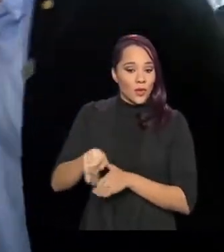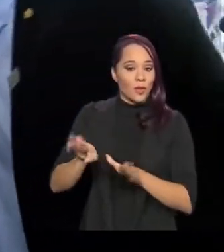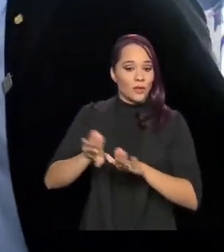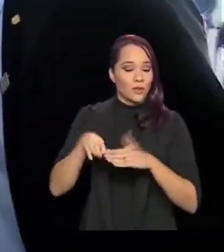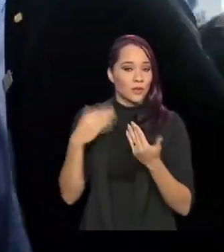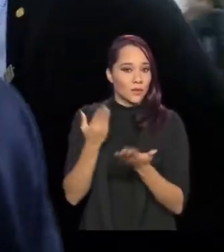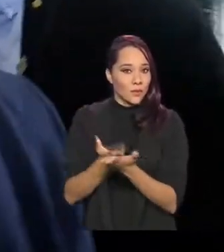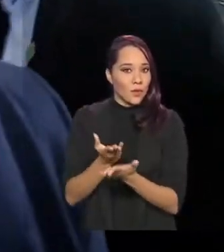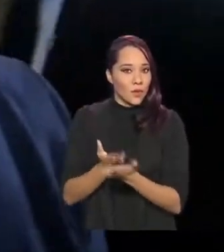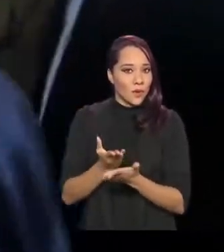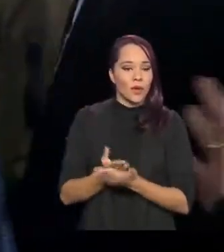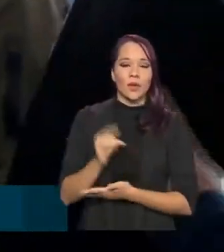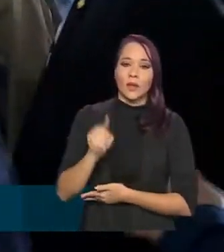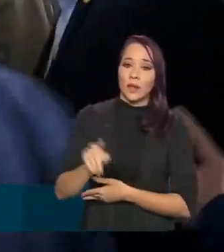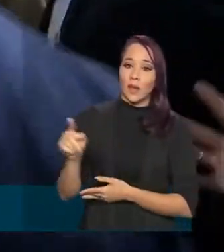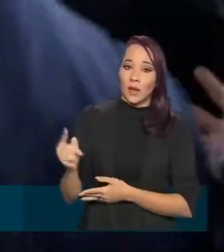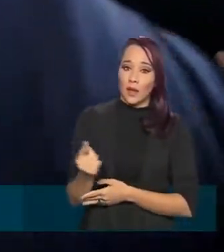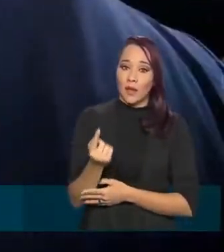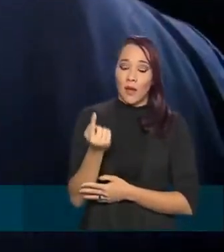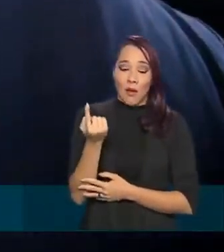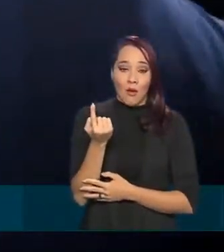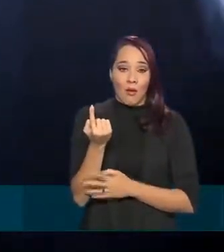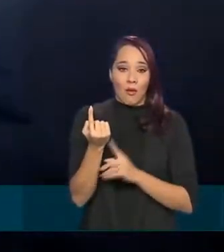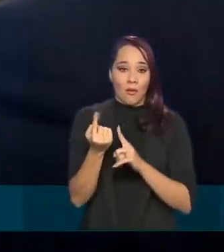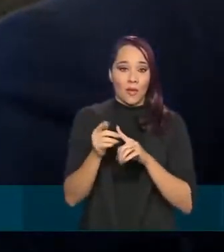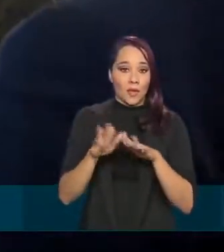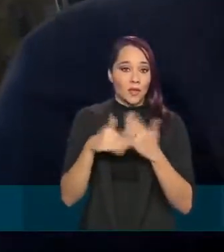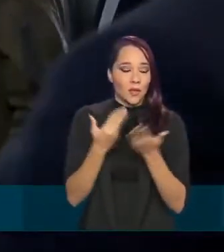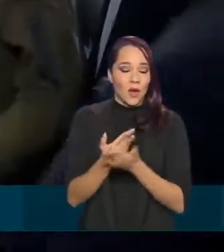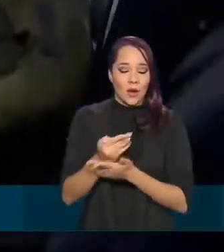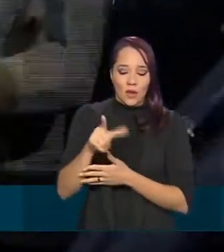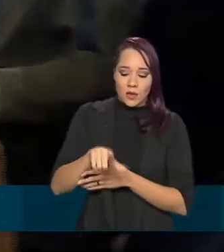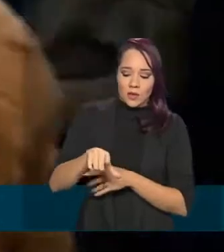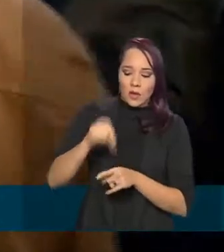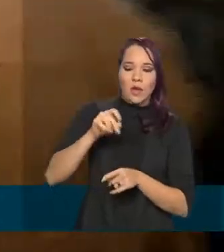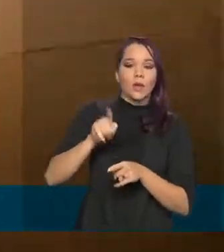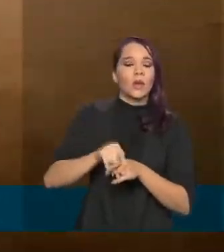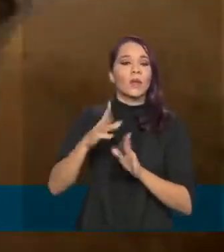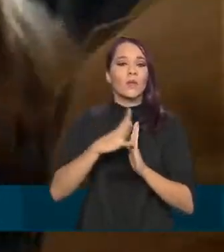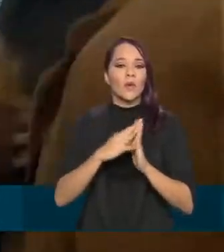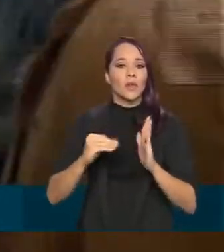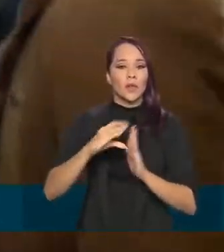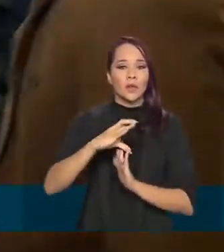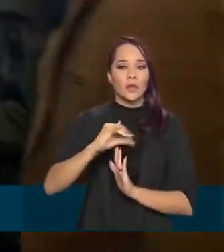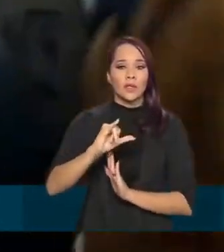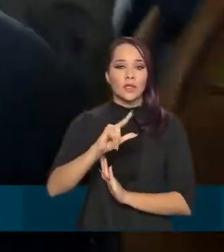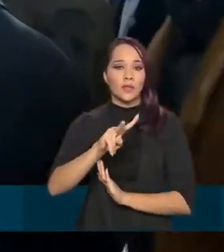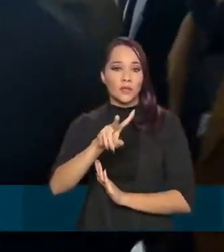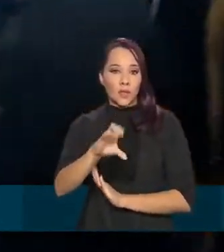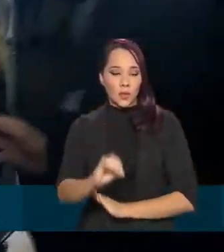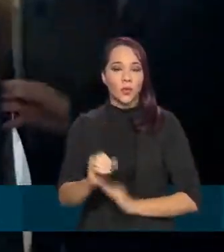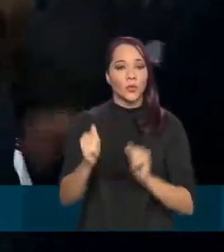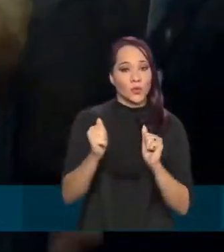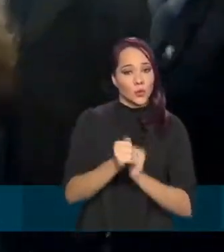escola, que é uma das que optou pelo modelo cívico-militar.